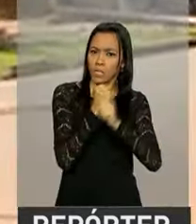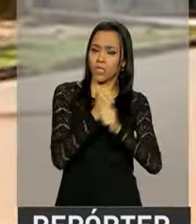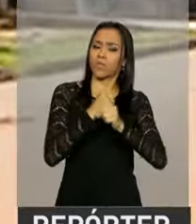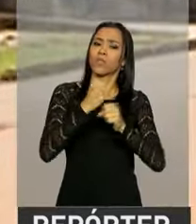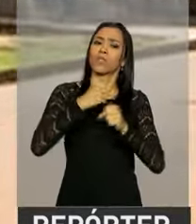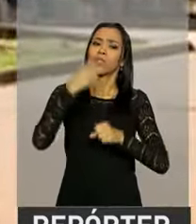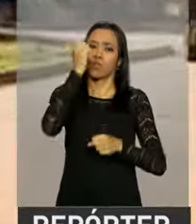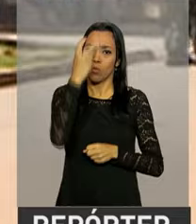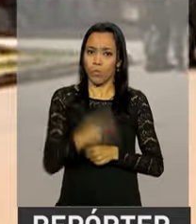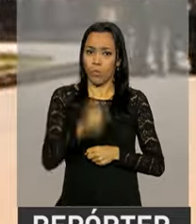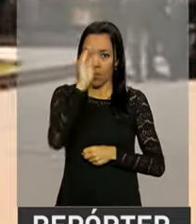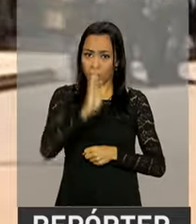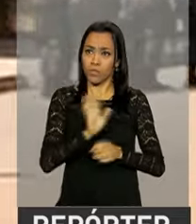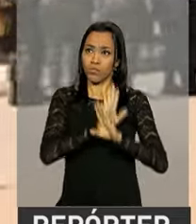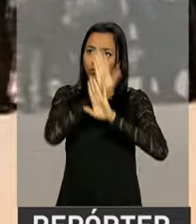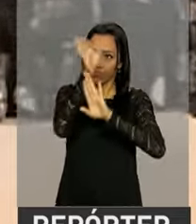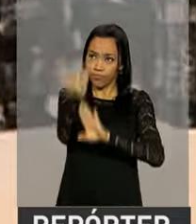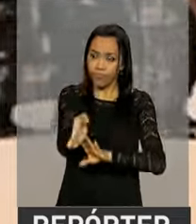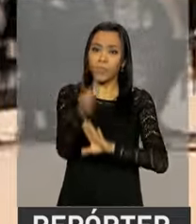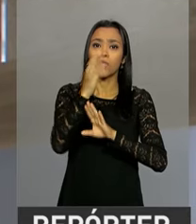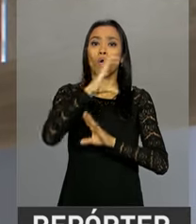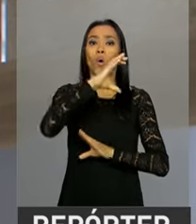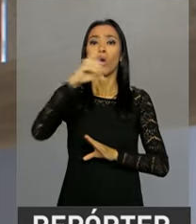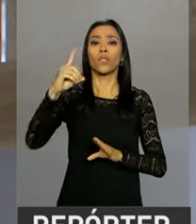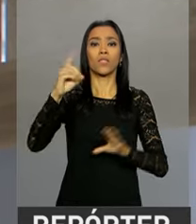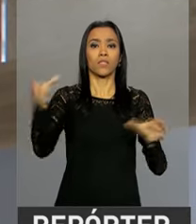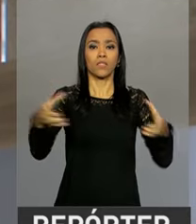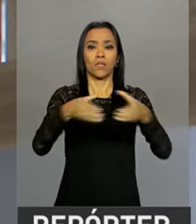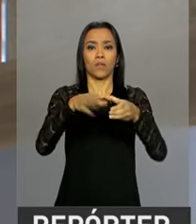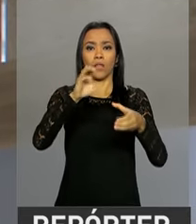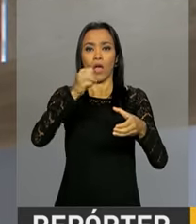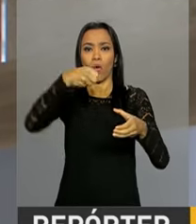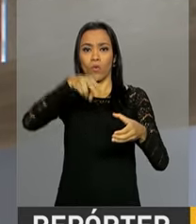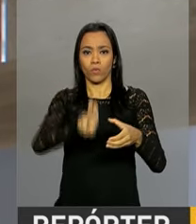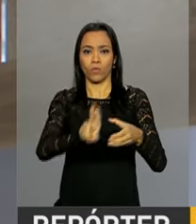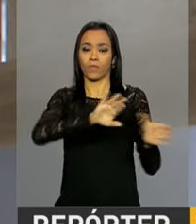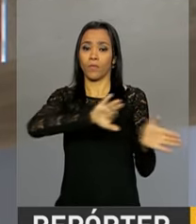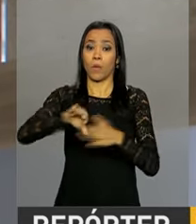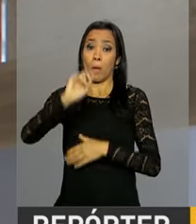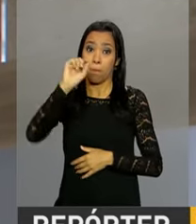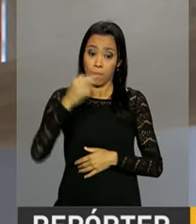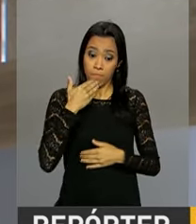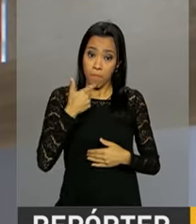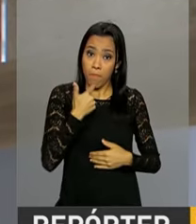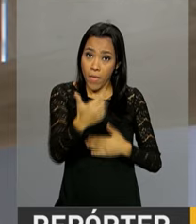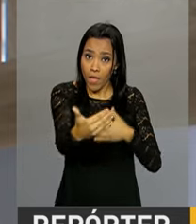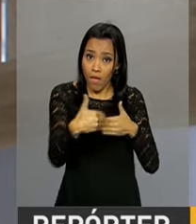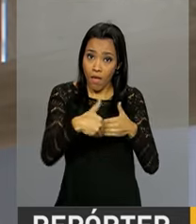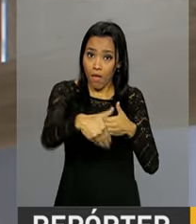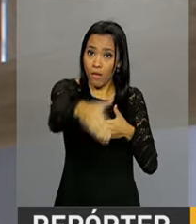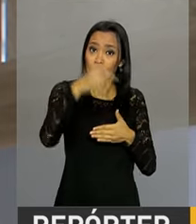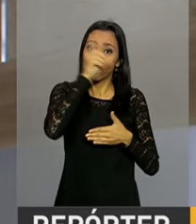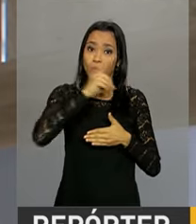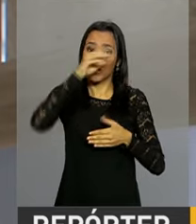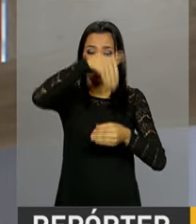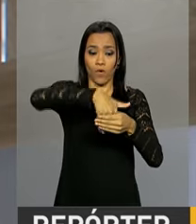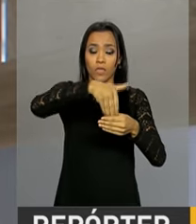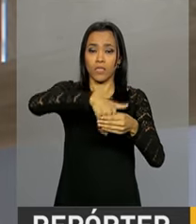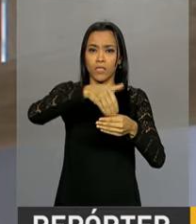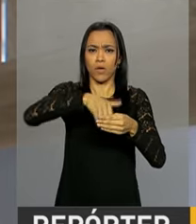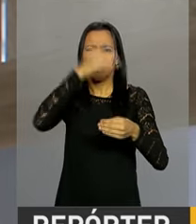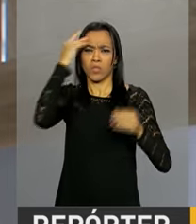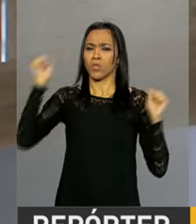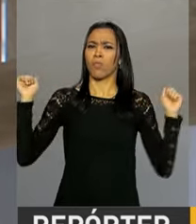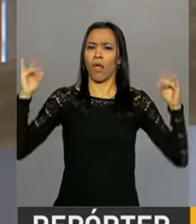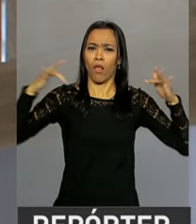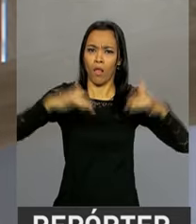estabilização do país sob coordenação da ONU. Com o primeiro turno das eleições municipais se aproximando, os eleitores vão às urnas no próximo